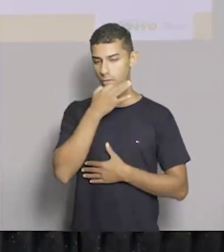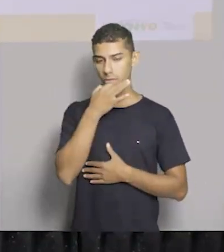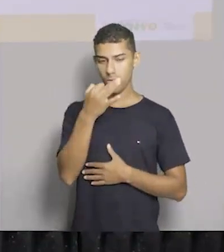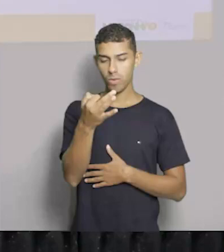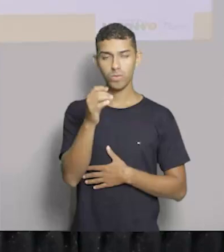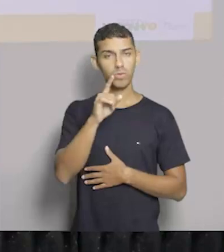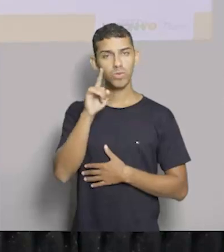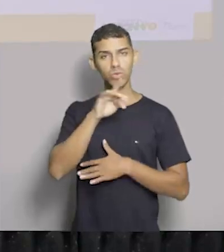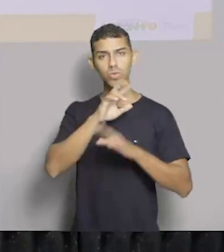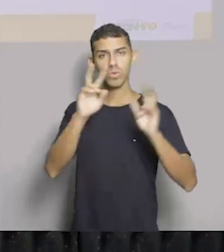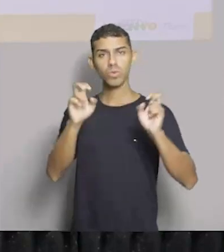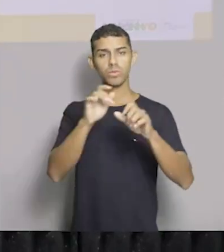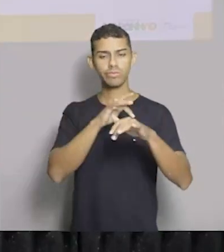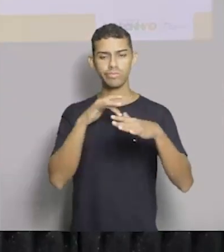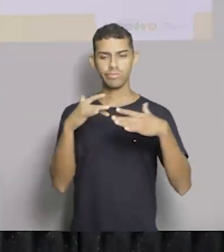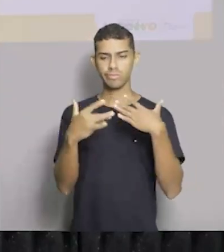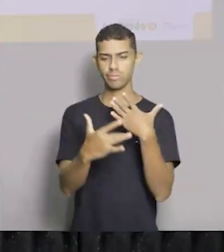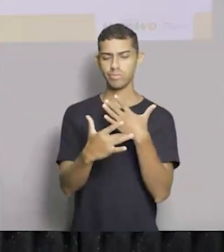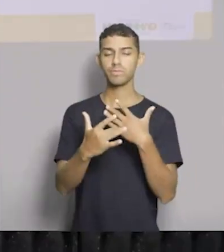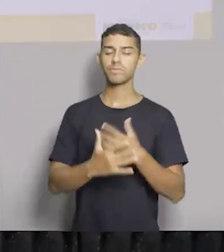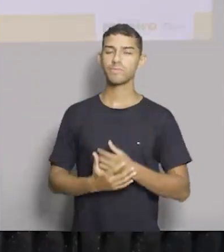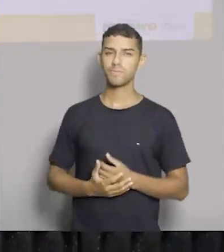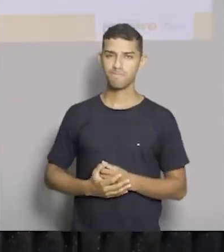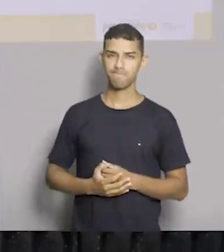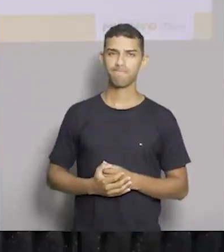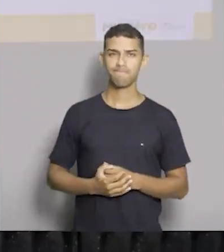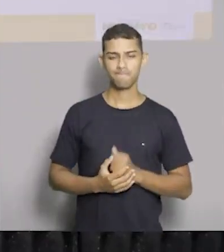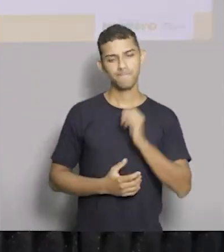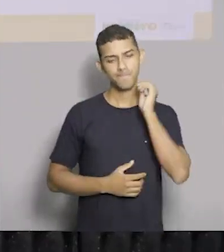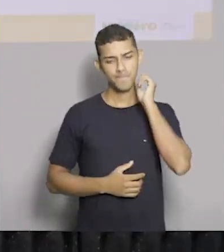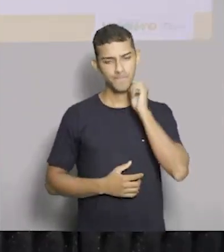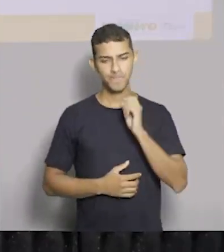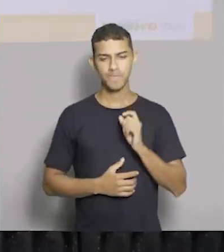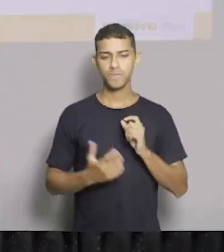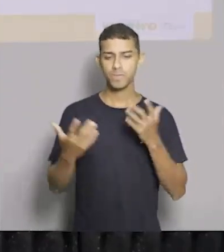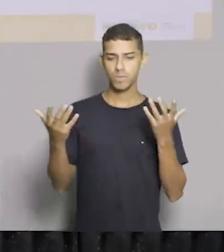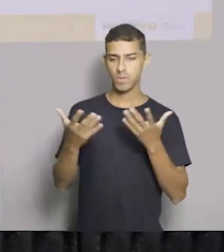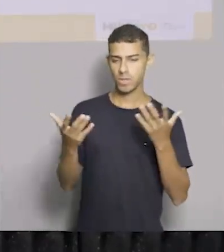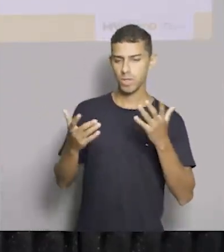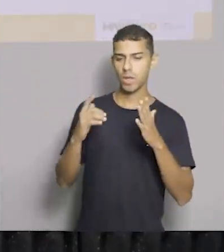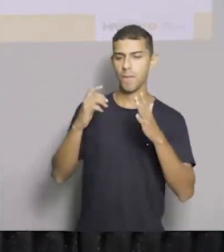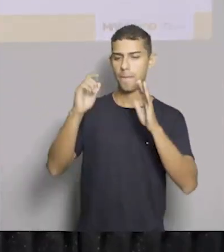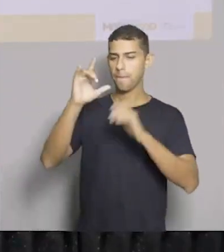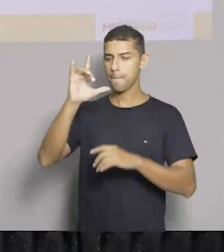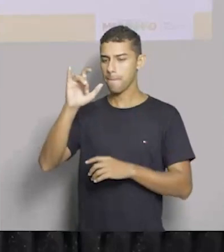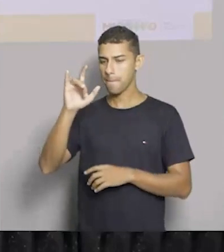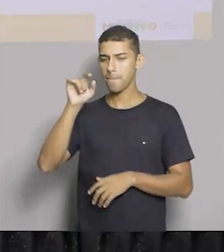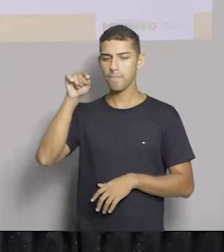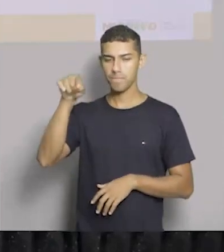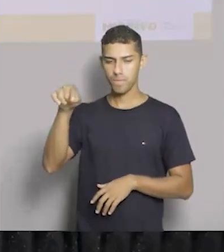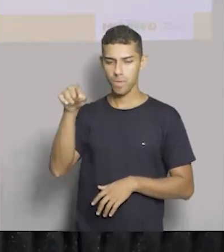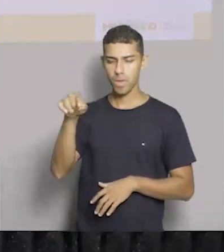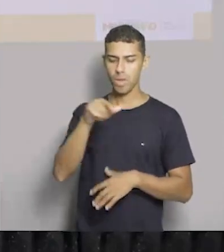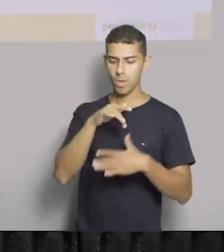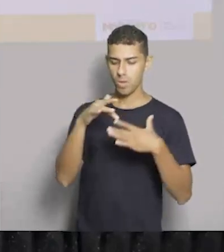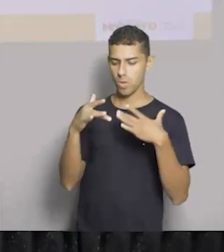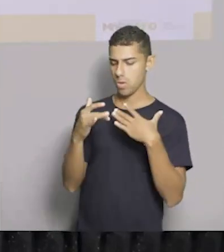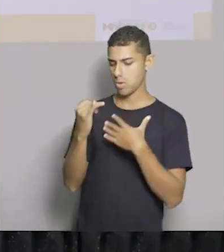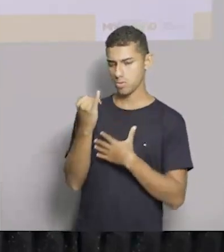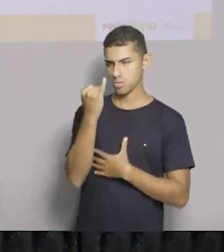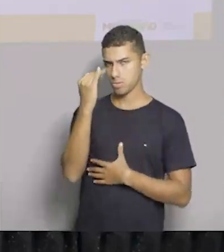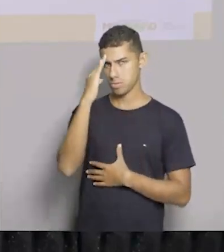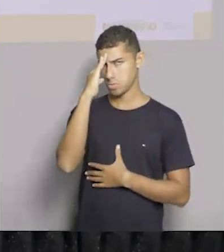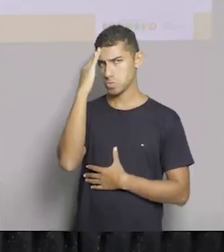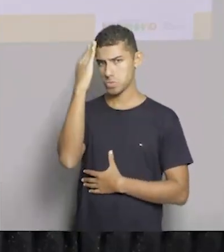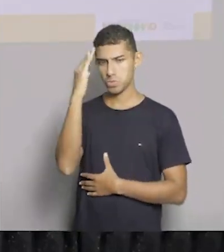a mídia social. Então, o primeiro parágrafo, ele fala sobre o Instagram, que é a rede favorita, que é feita